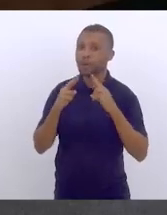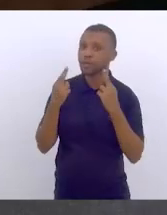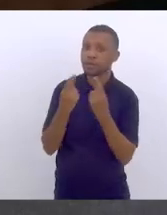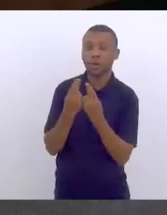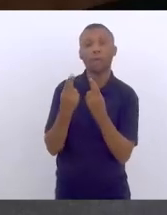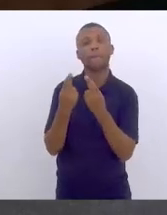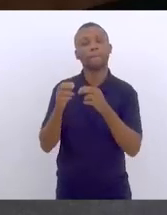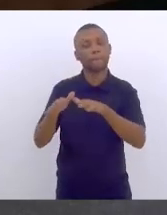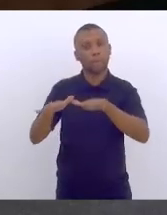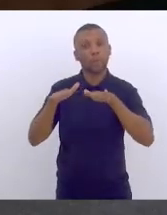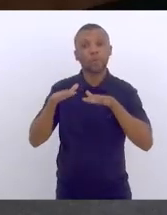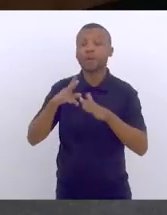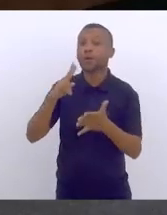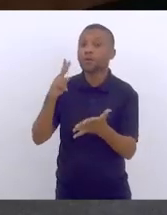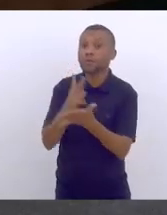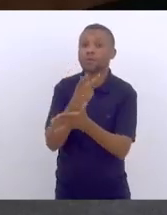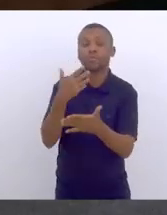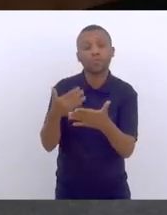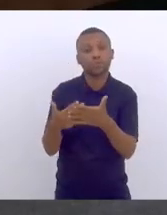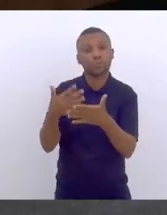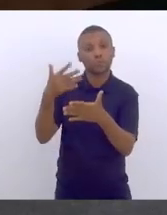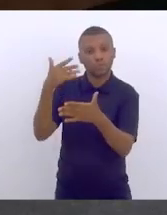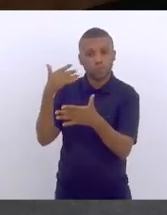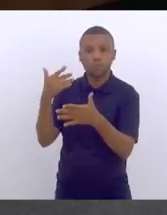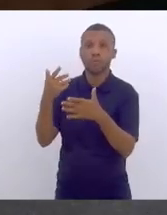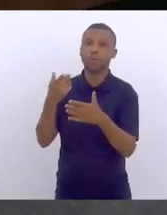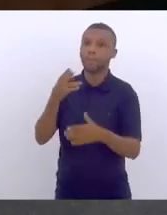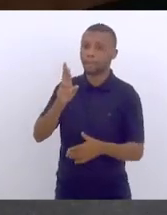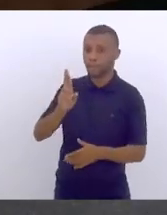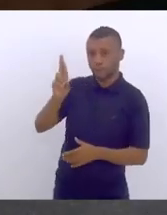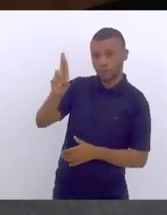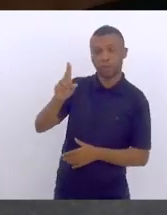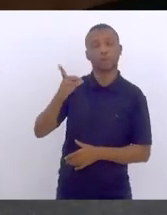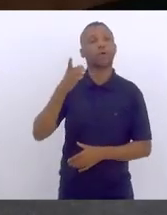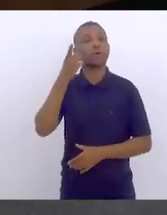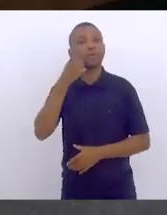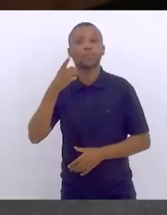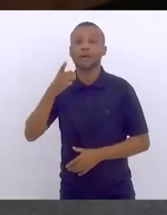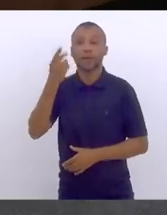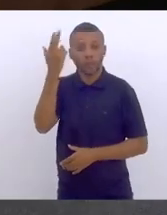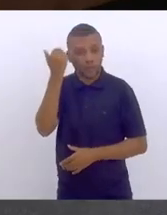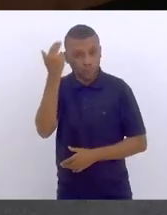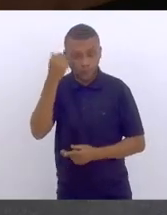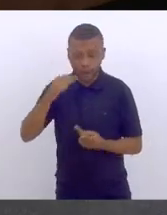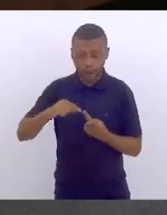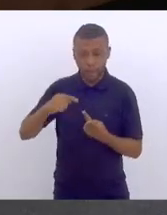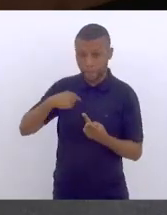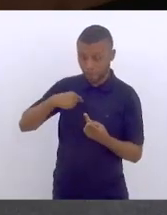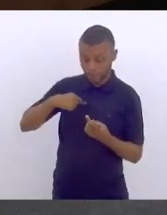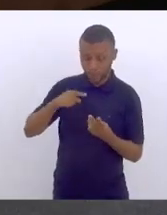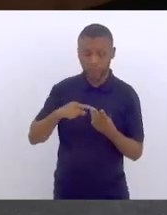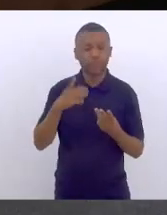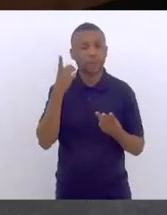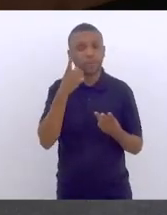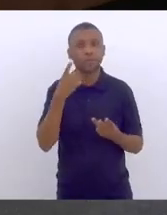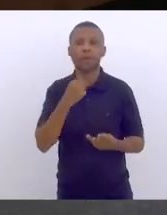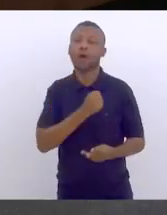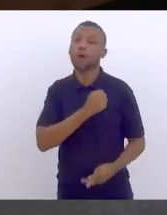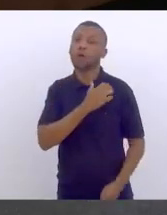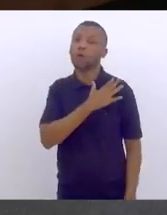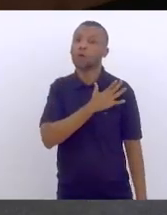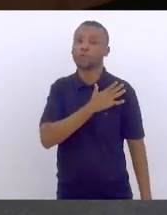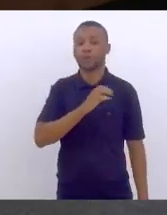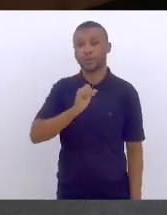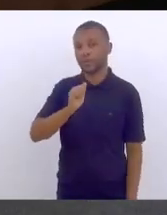dias atrás, co-presidida pelo deputado Eliomar, por mim e pelo deputado Coronel Salema,